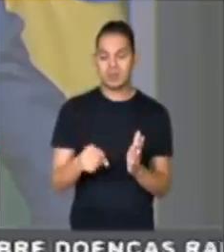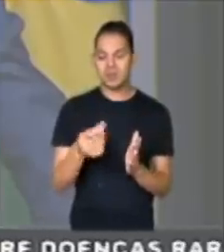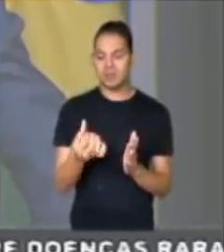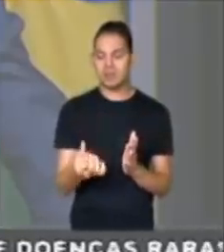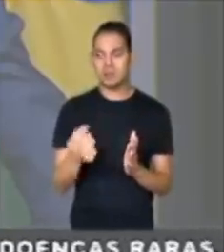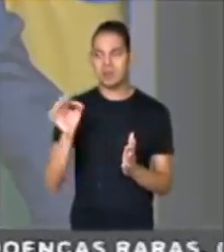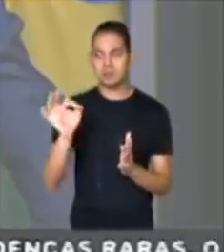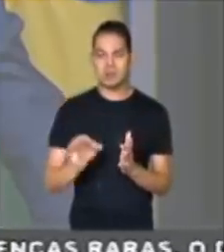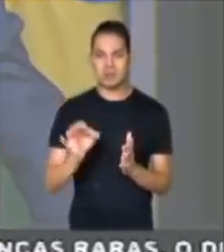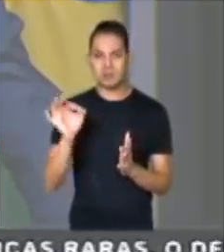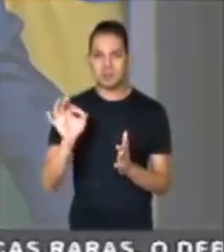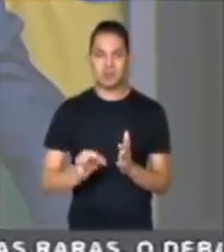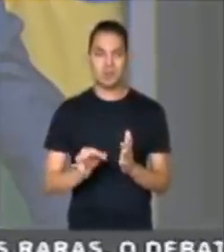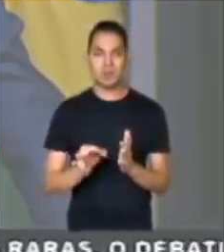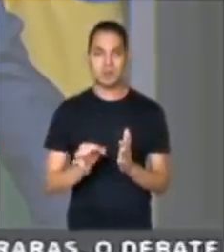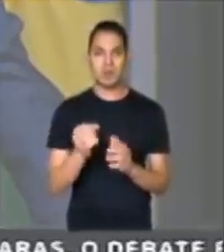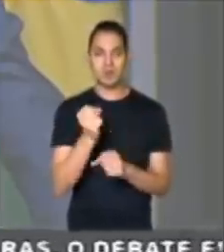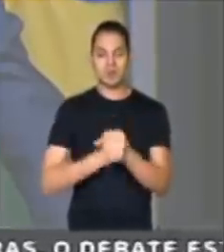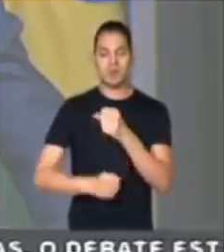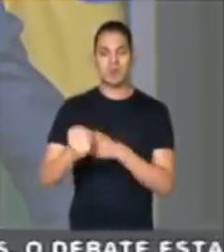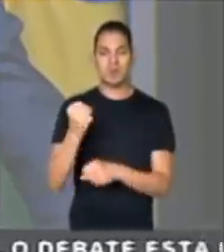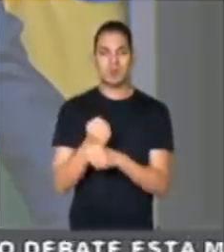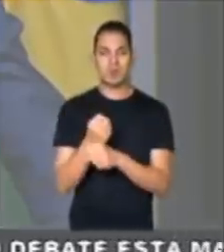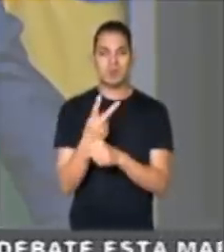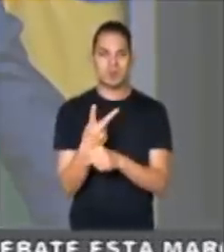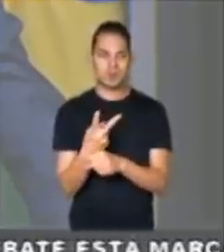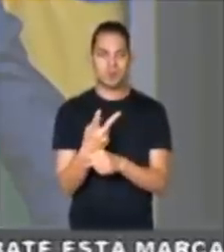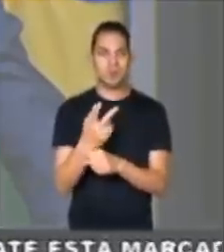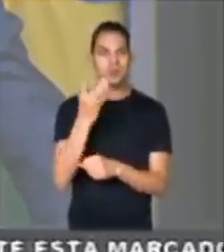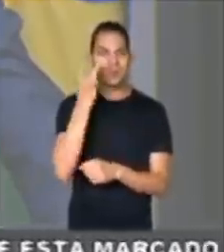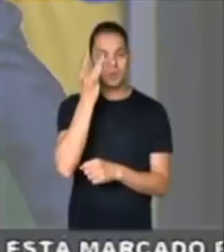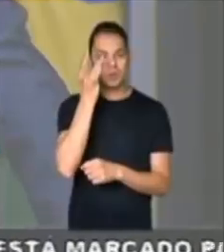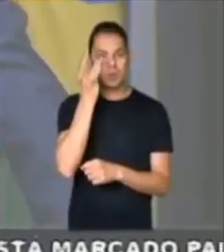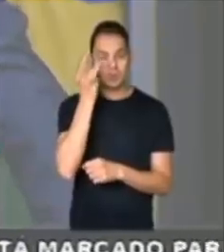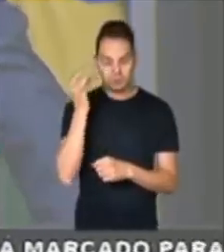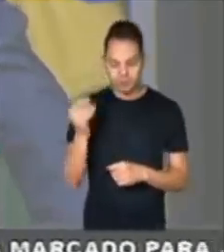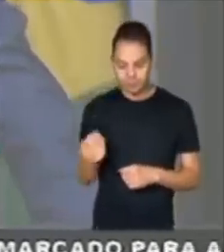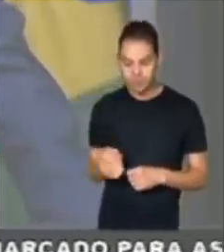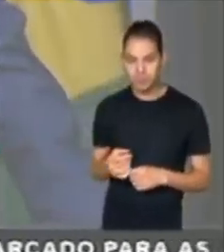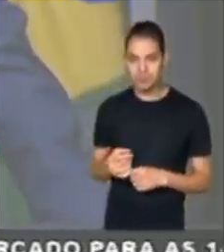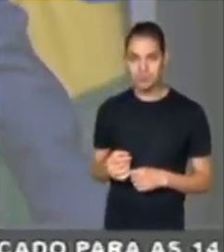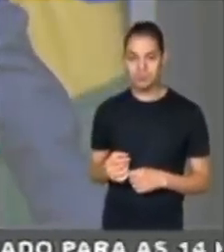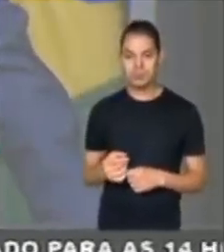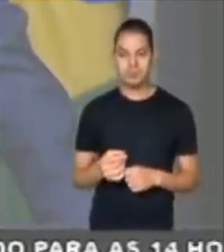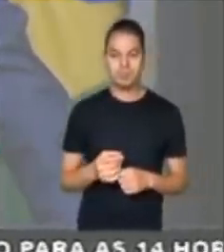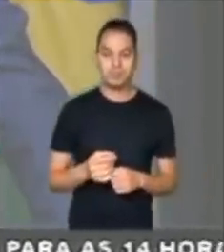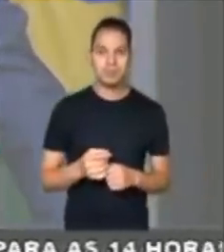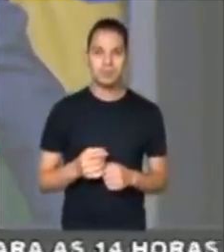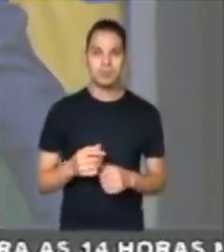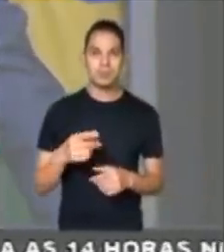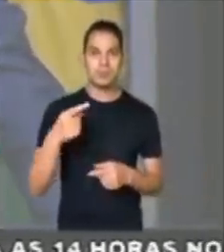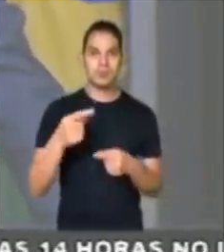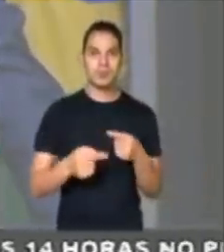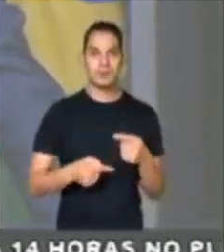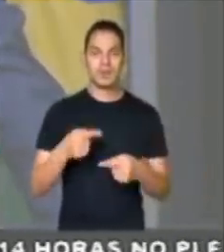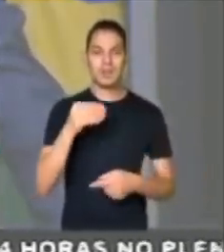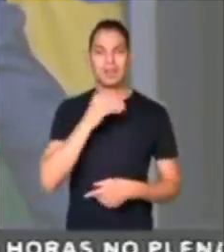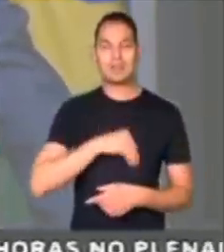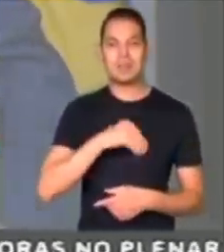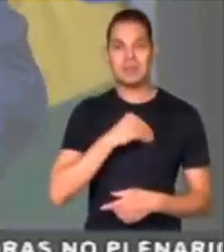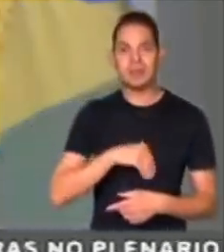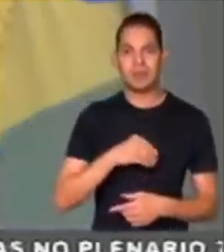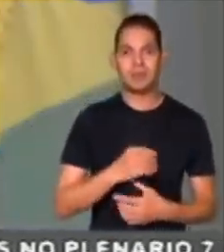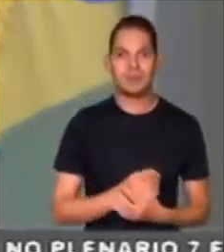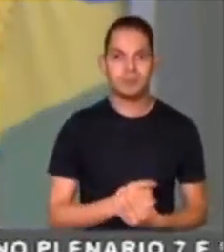6,6% os dois últimos anos de governo Dilma. Então, seguindo a política de salário mínimo ao extremo do